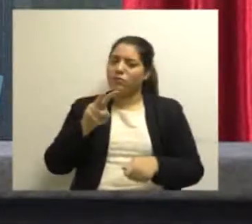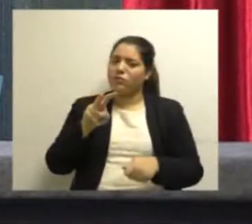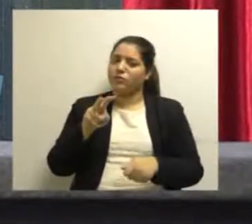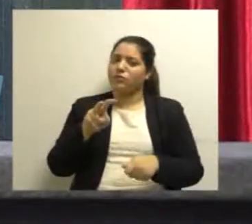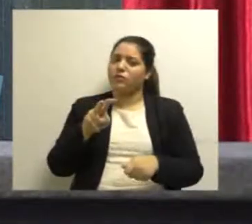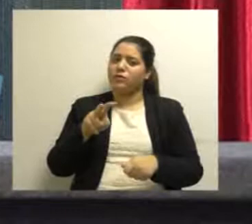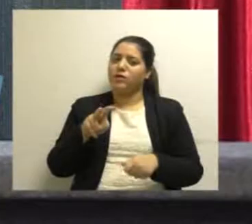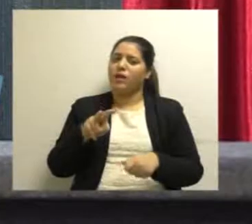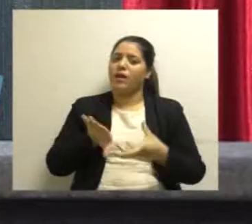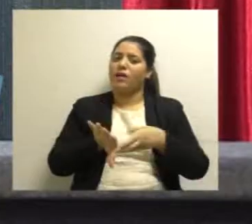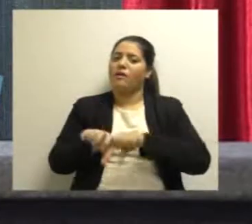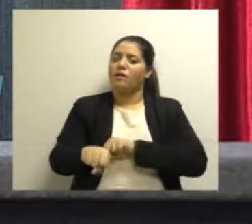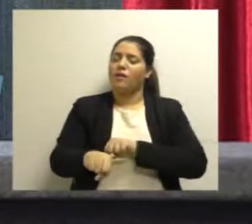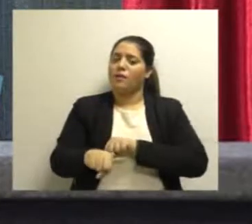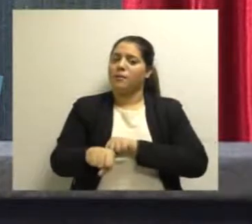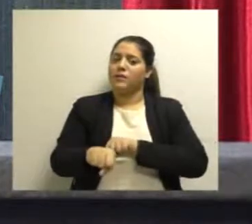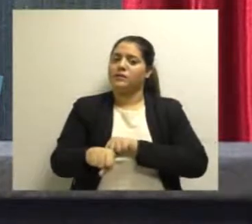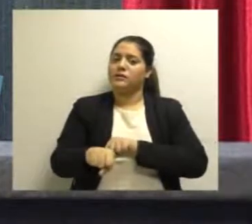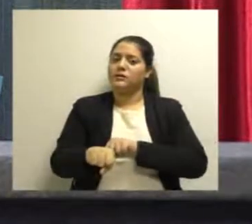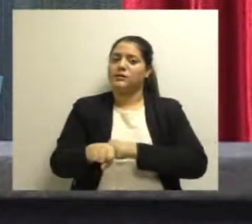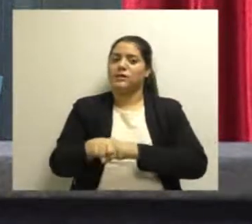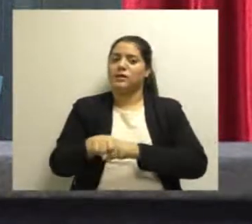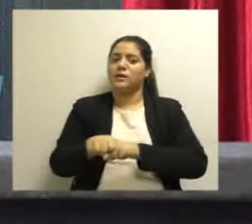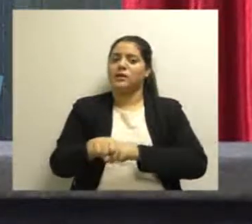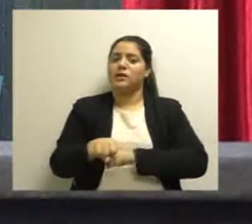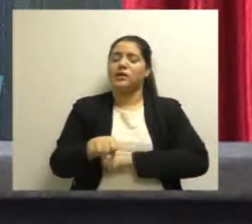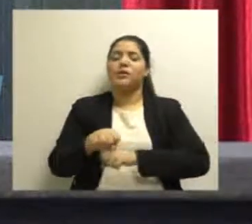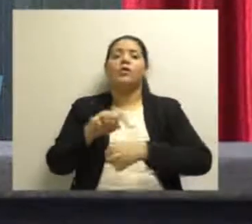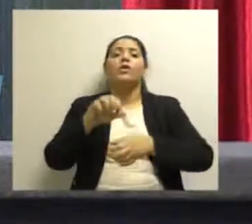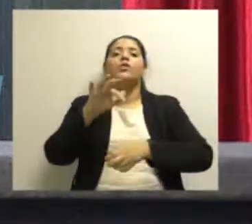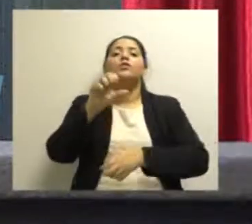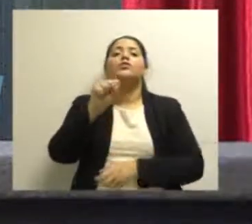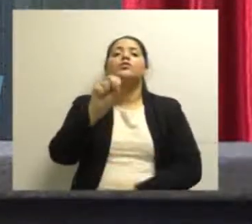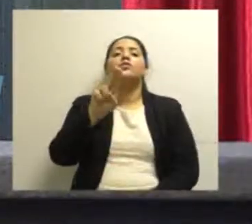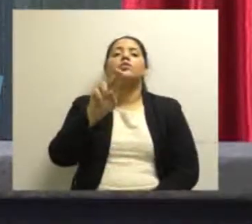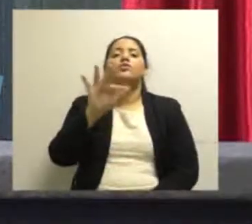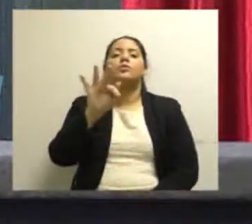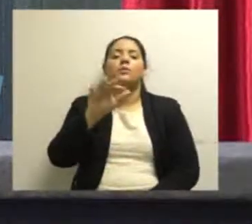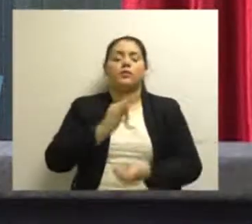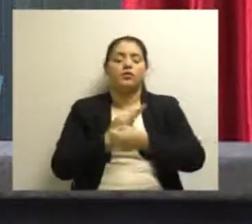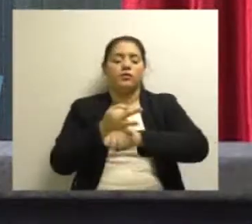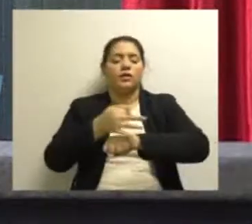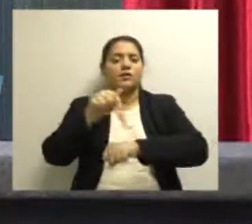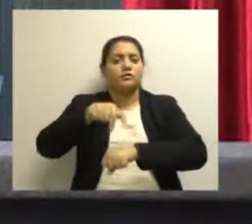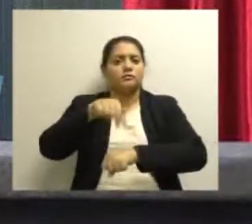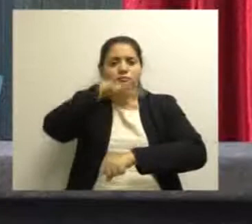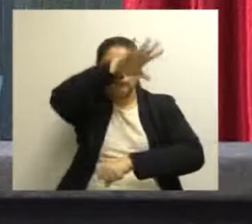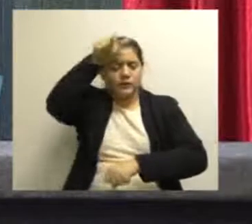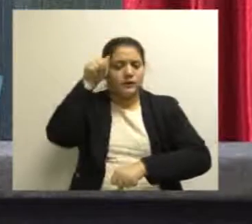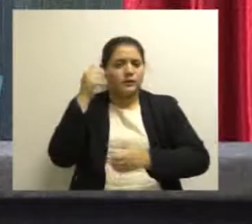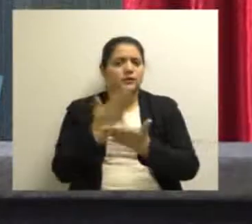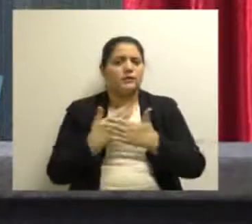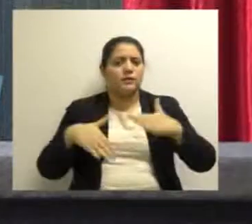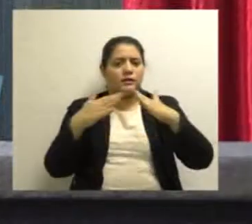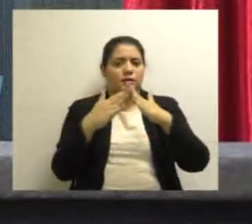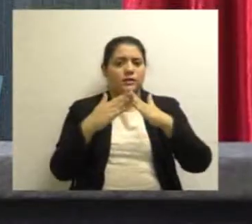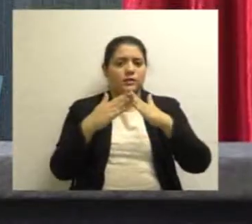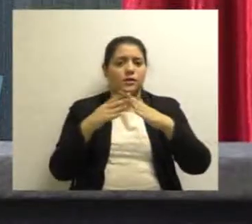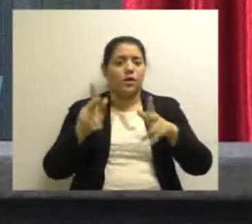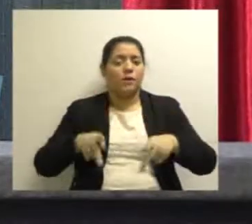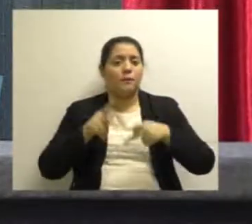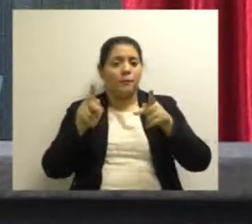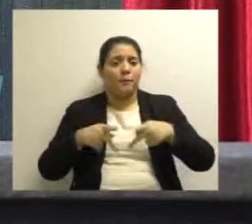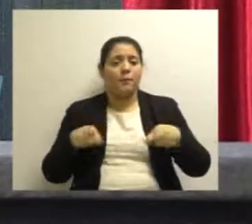aqui uma afirmativa sem nenhuma discriminação, deputado Sinésio. Nesse bojo estão as escolas públicas e